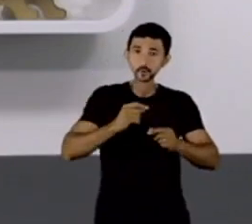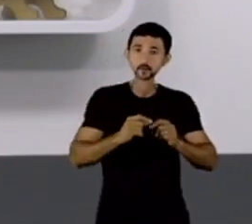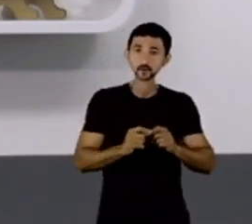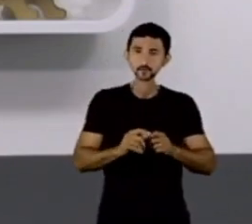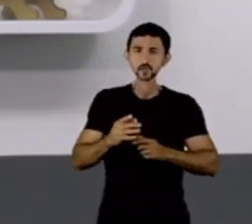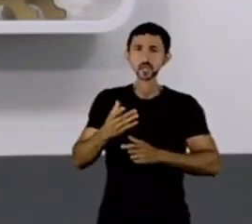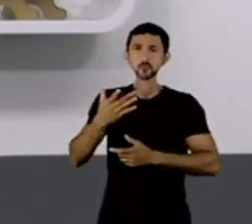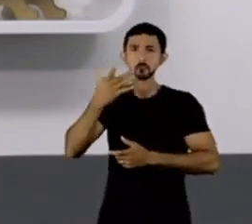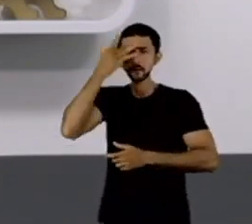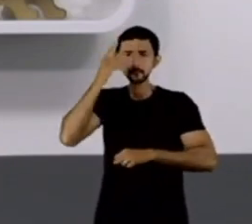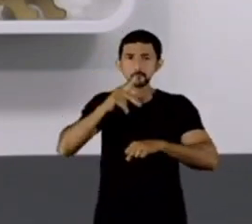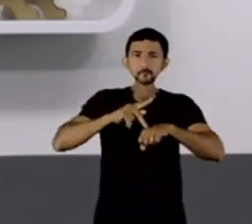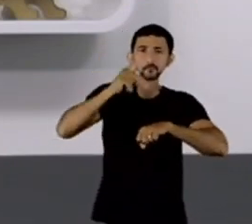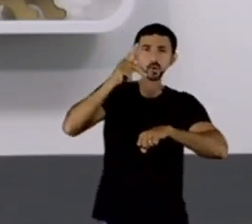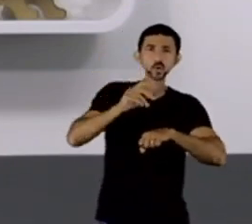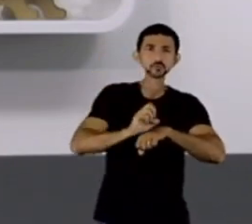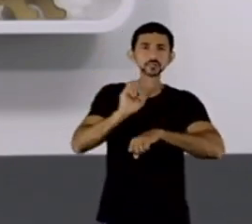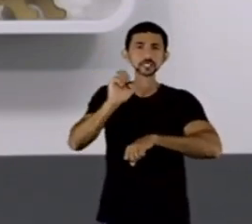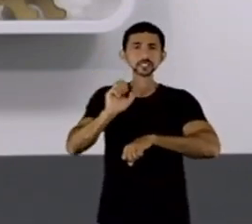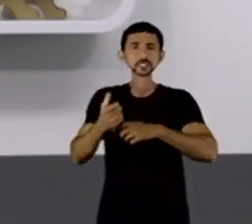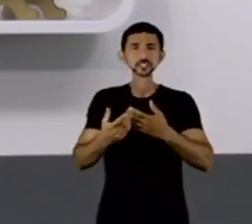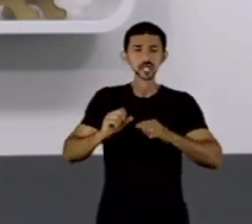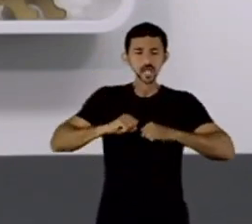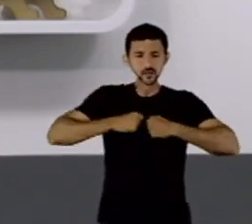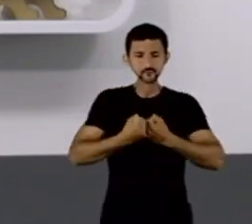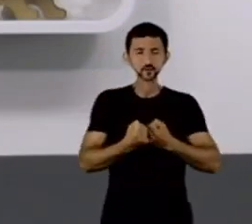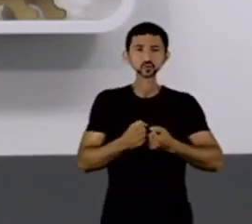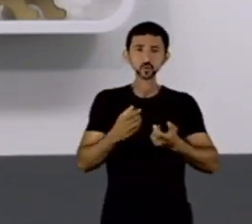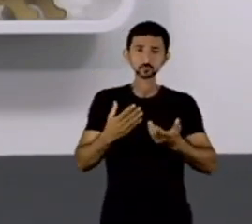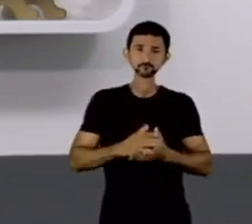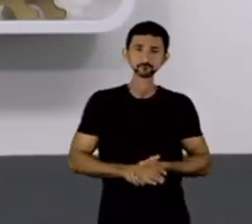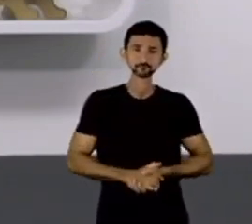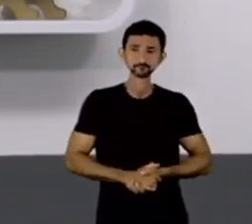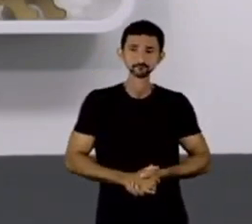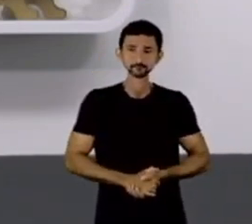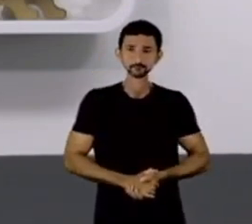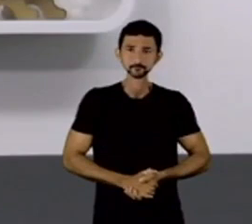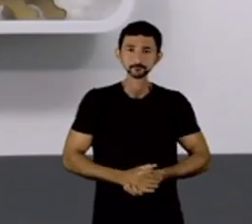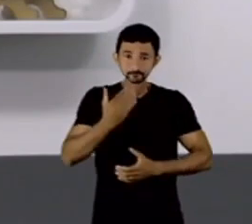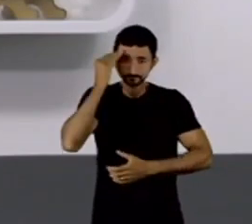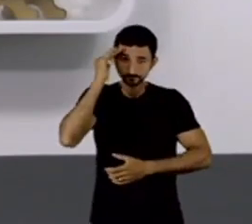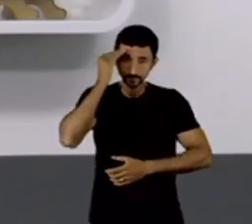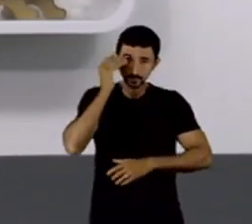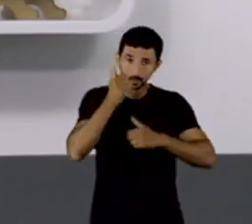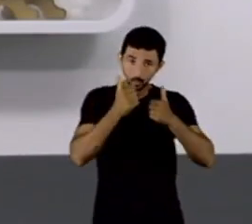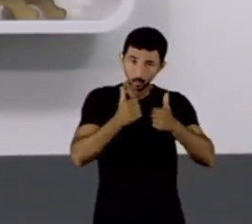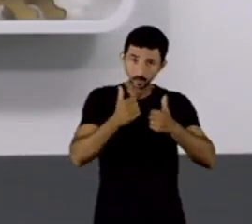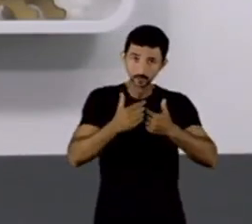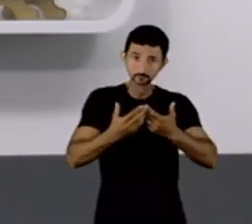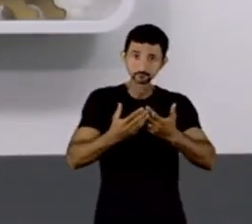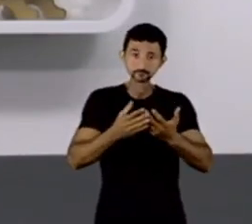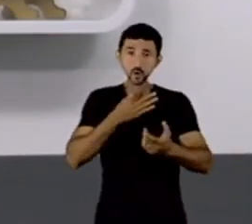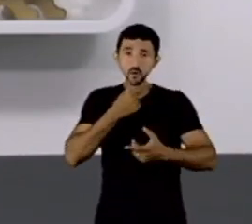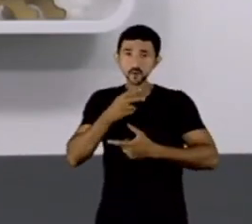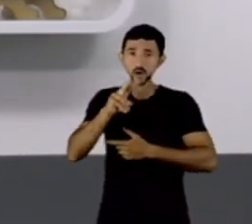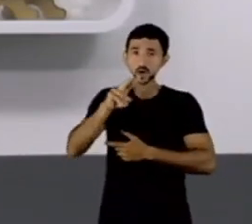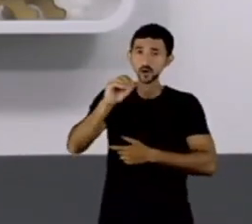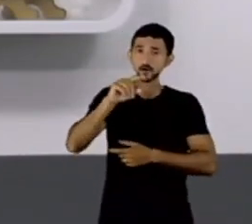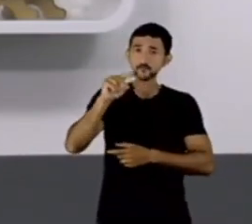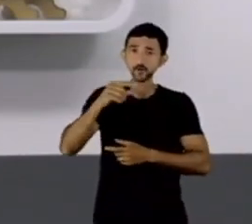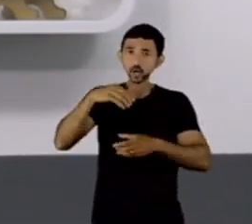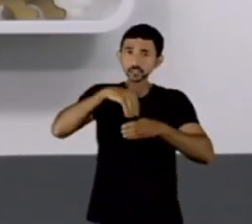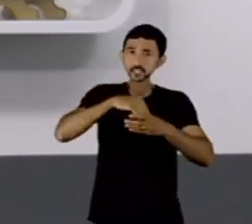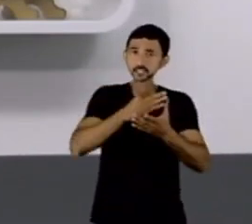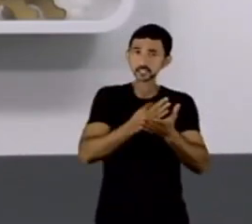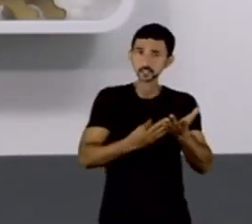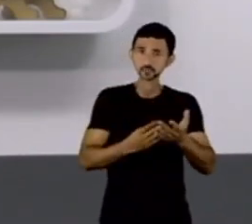um especialista, um pesquisador da área reforçou a minha ideia. Ok? Deu para você entender o que é uma voz dentro do